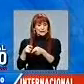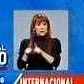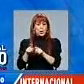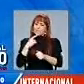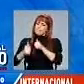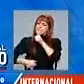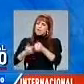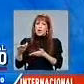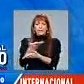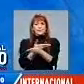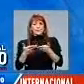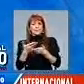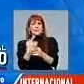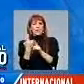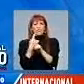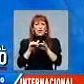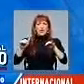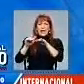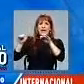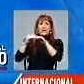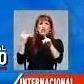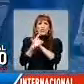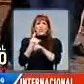melhorar as relações a vários níveis.